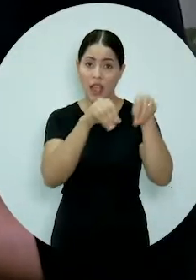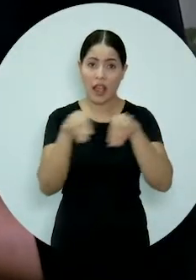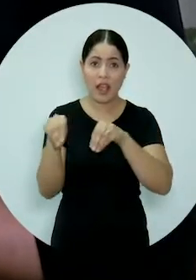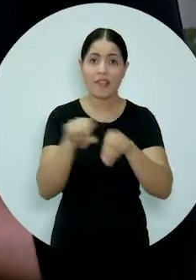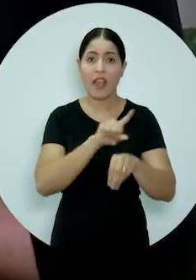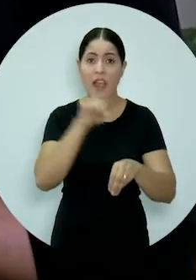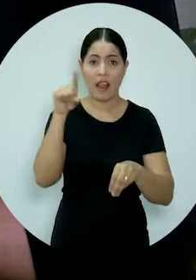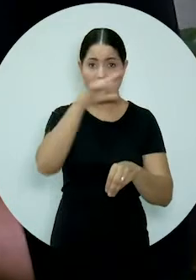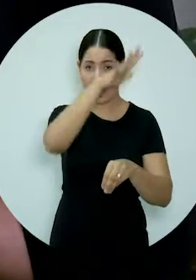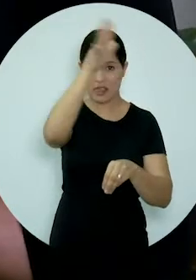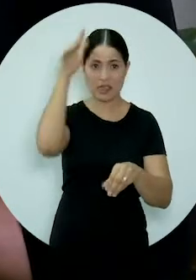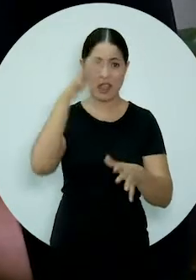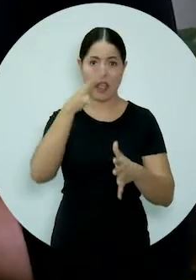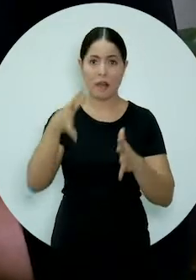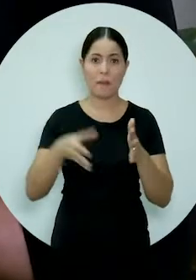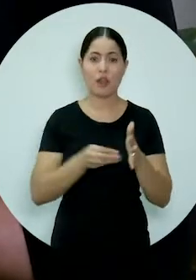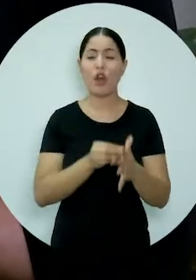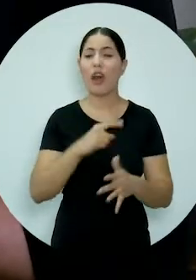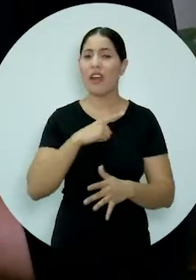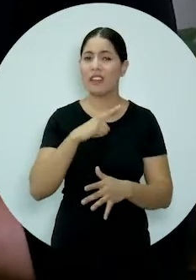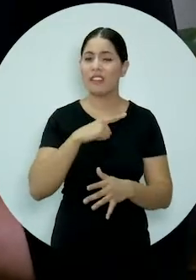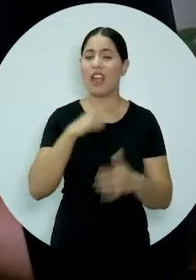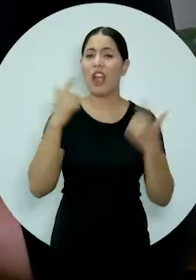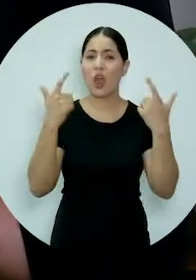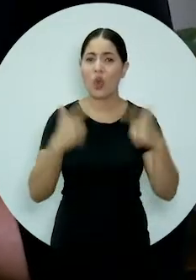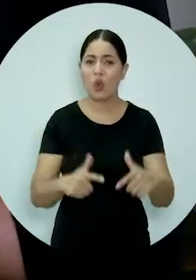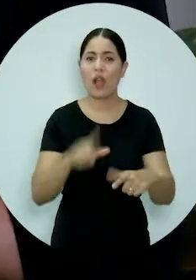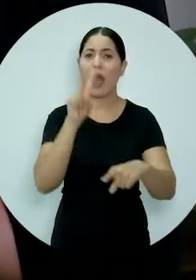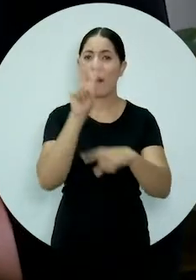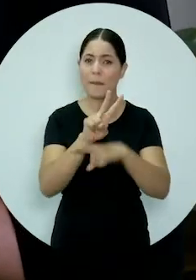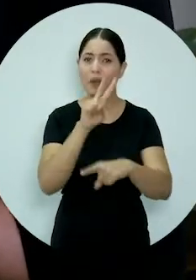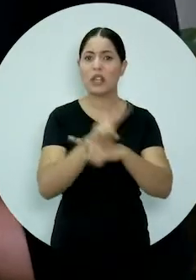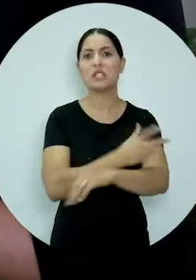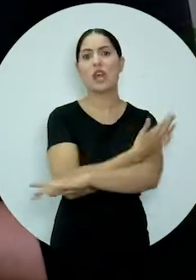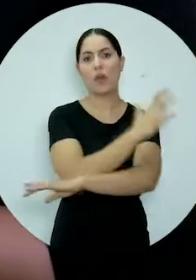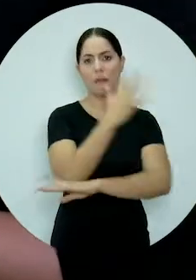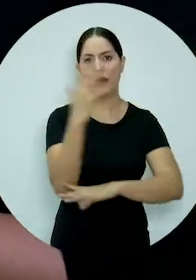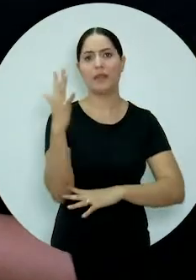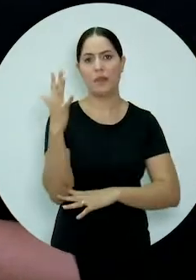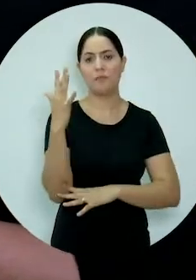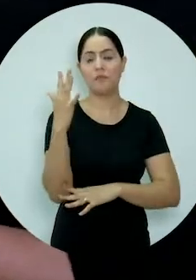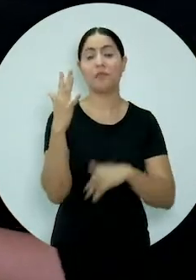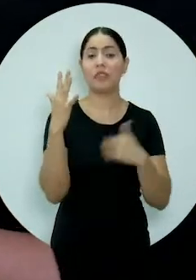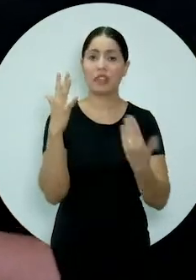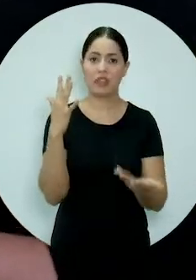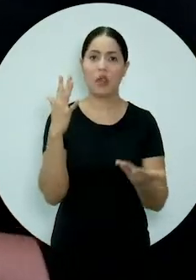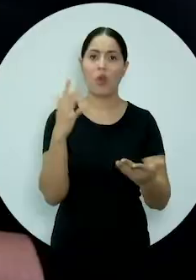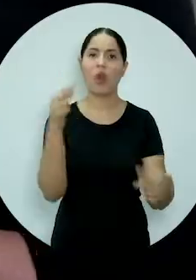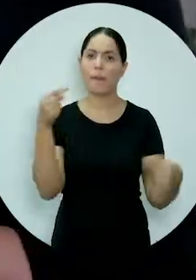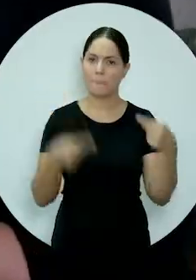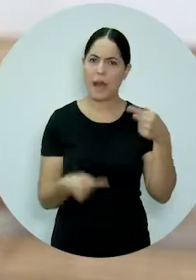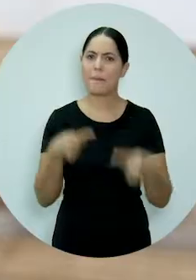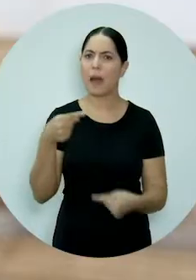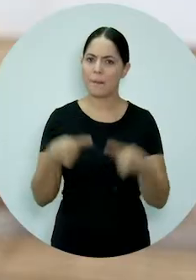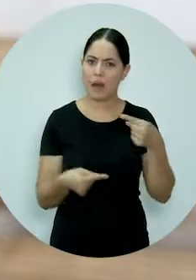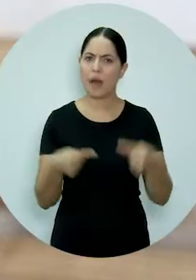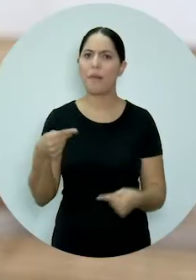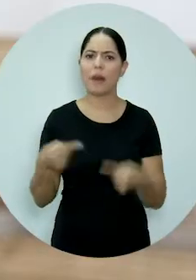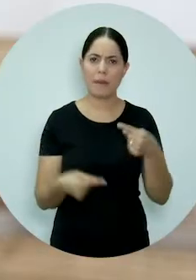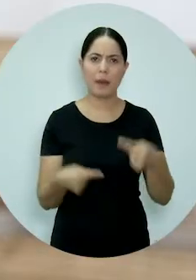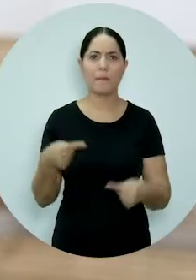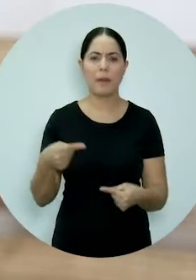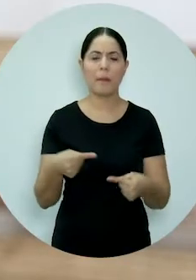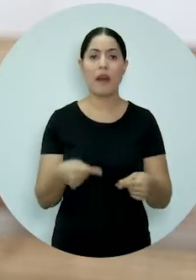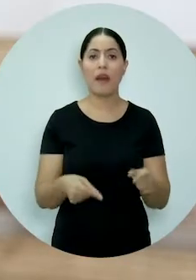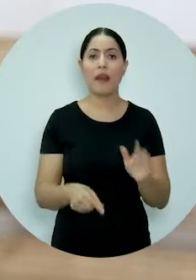as terras indígenas na Amazônia é um dos locais onde há maior preservação ambiental. Portanto, esse debate